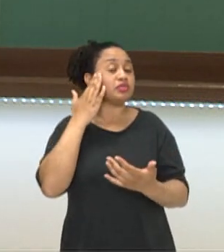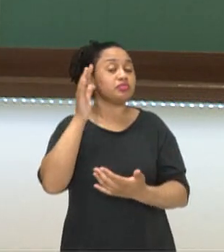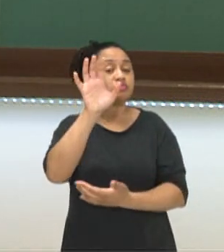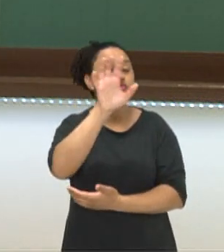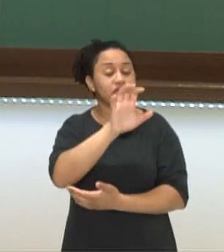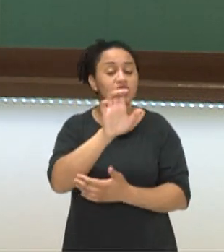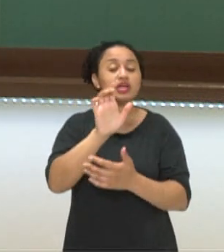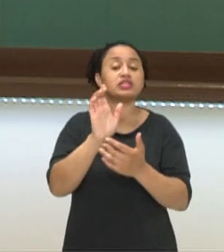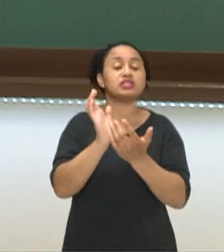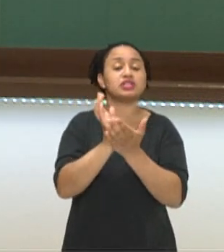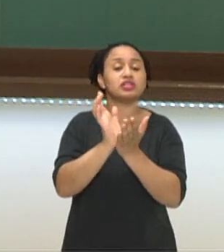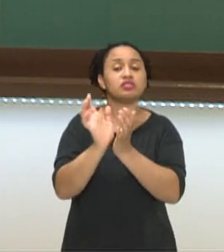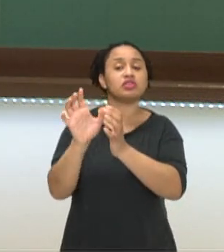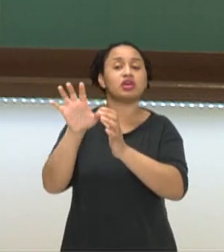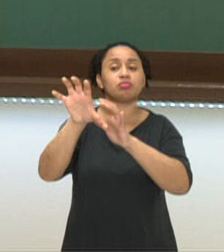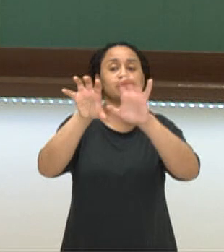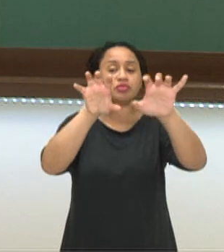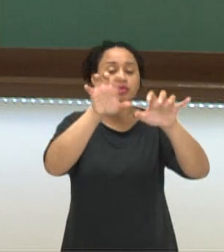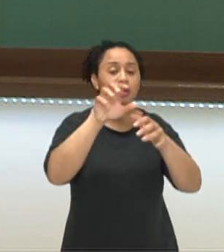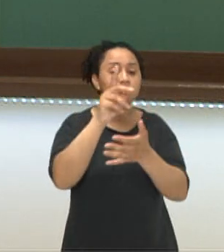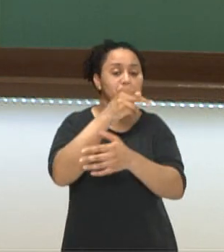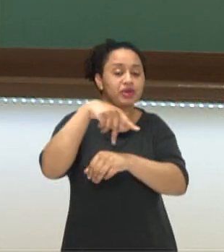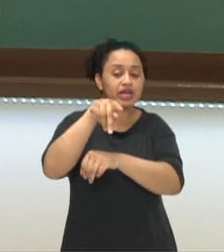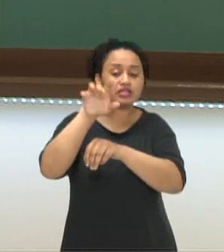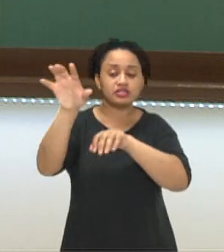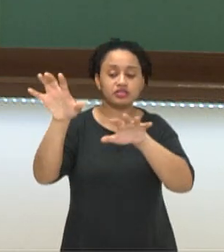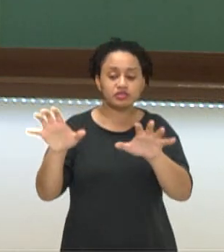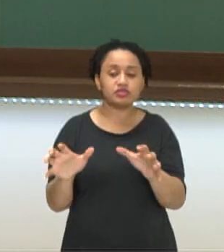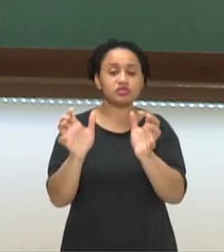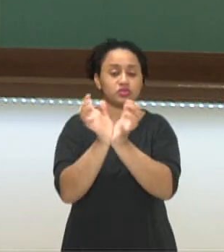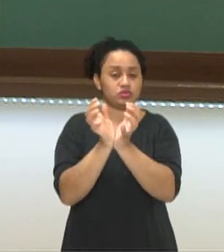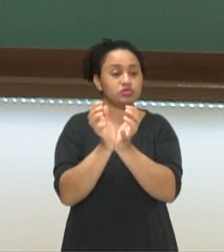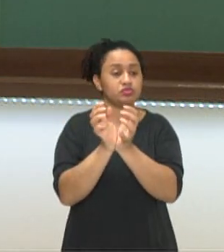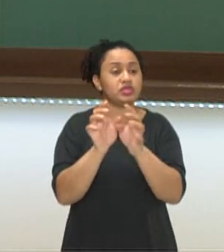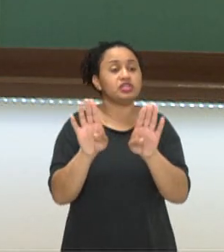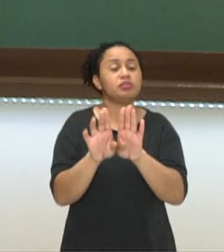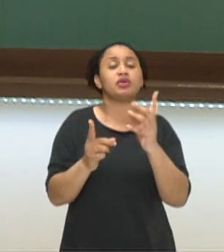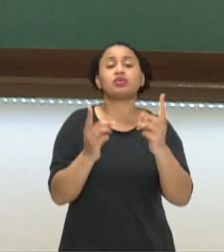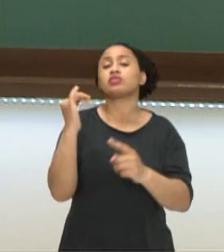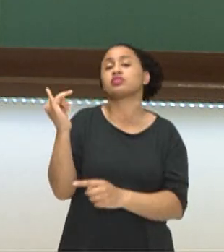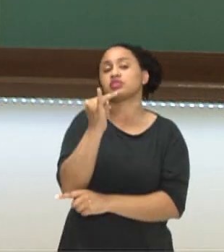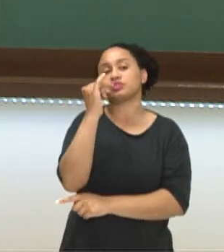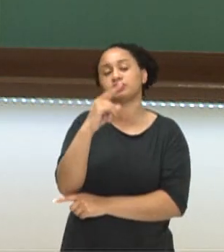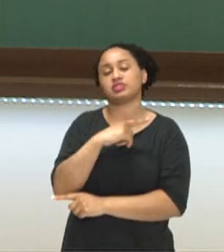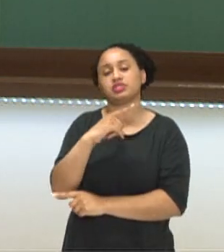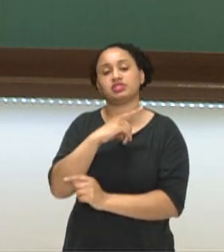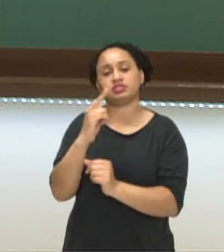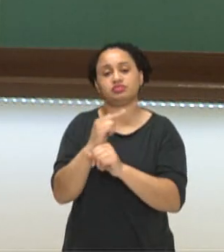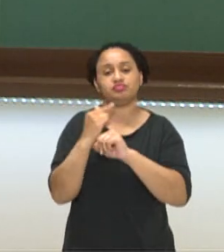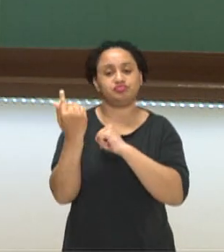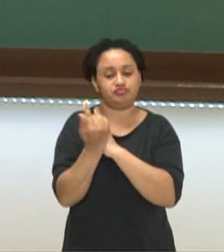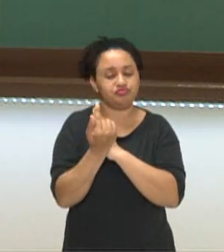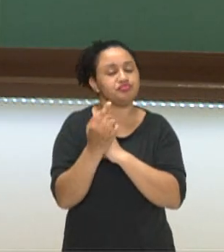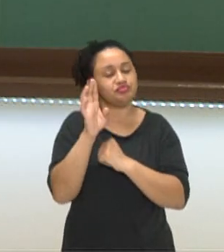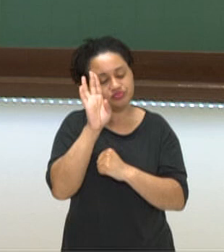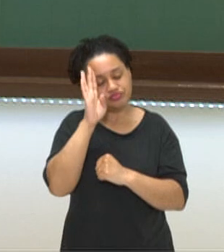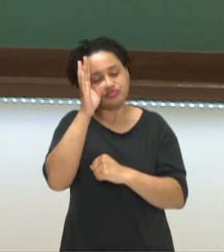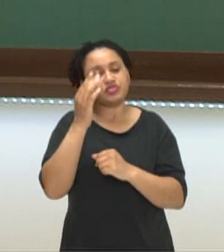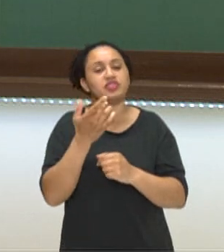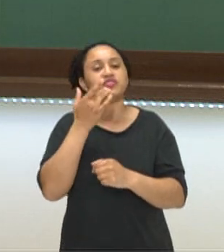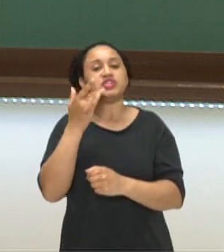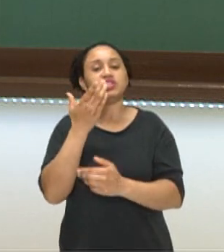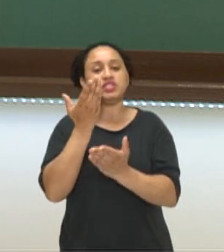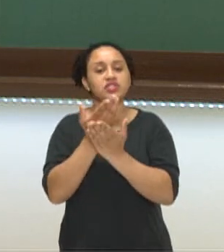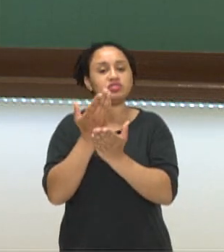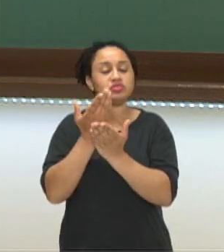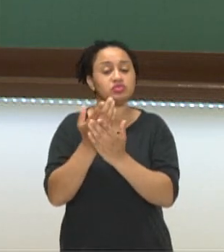de agrupar porções territoriais. E ainda, qual é a importância disso para a geografia? Principalmente facilitar o estudo,